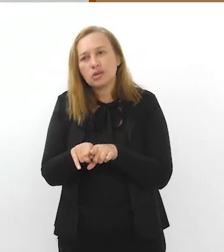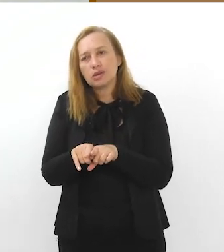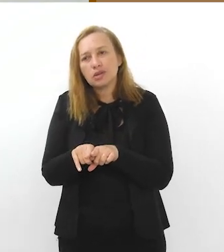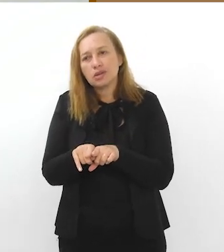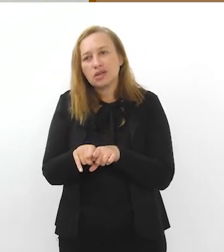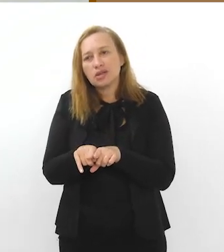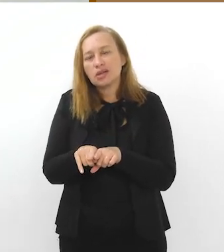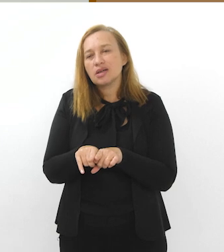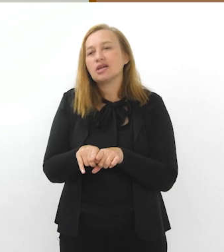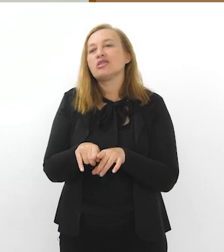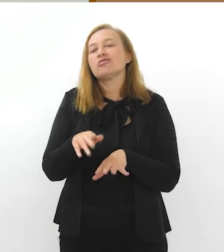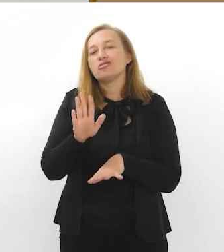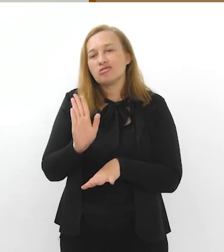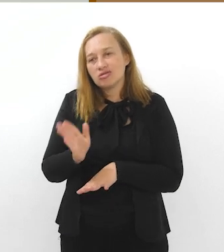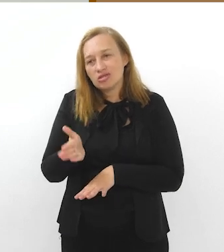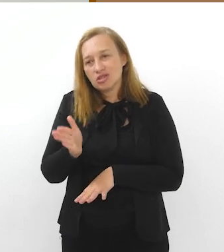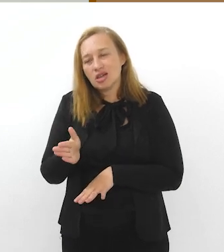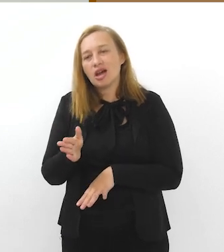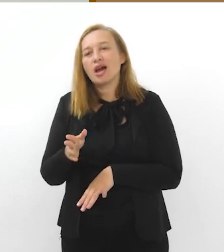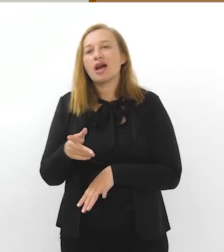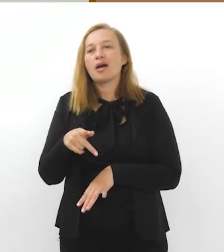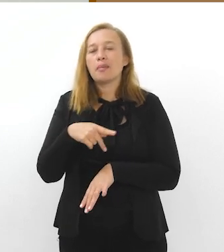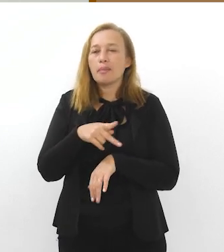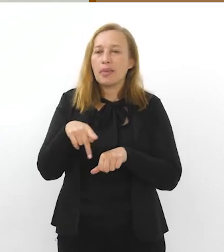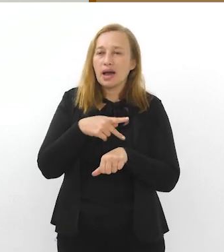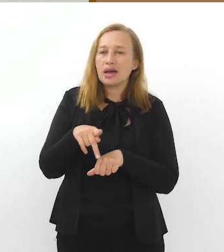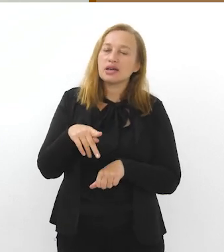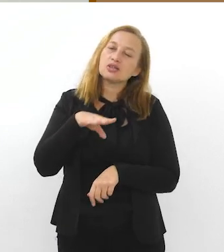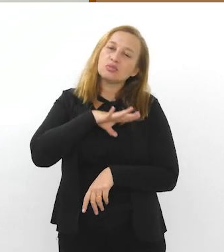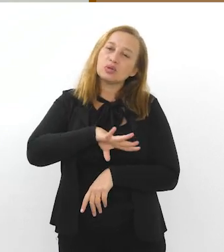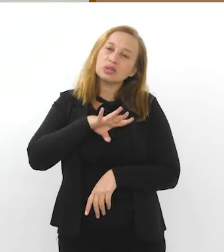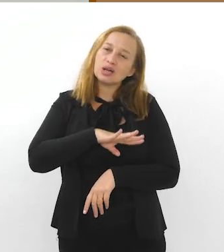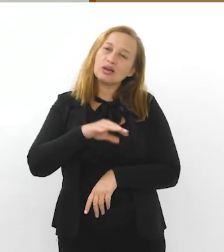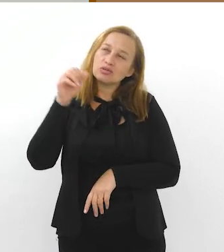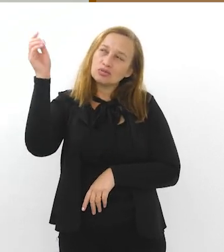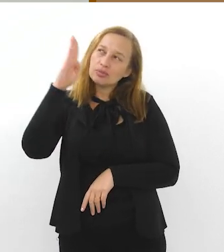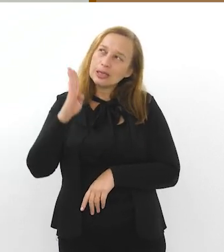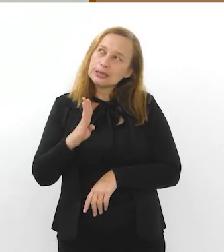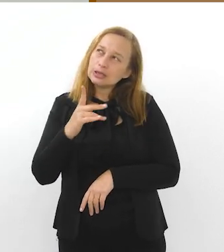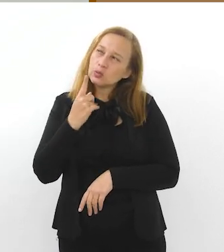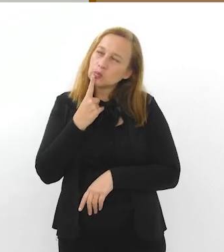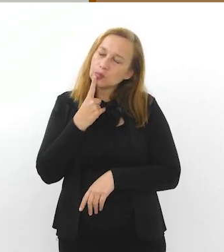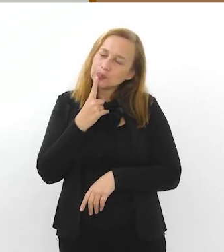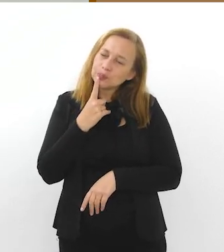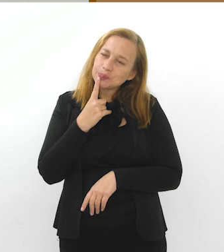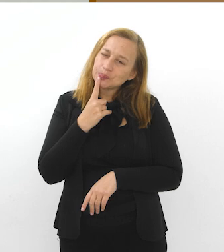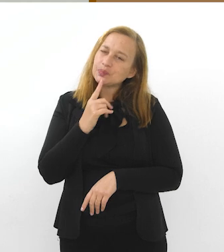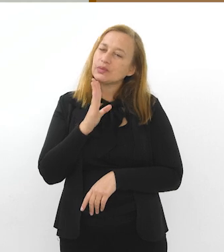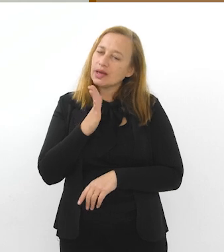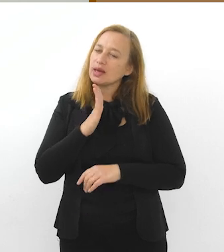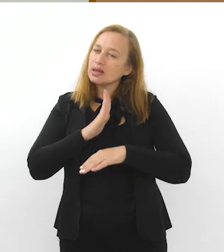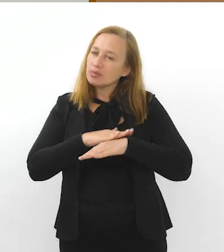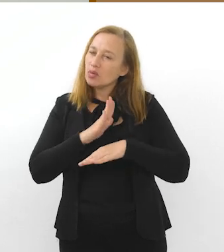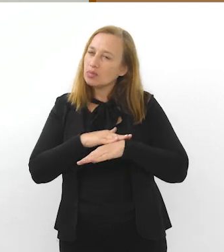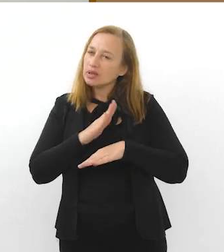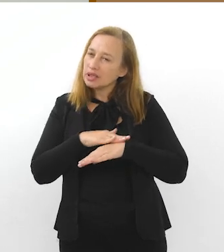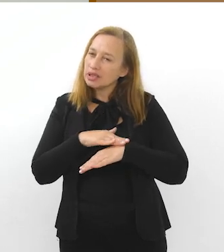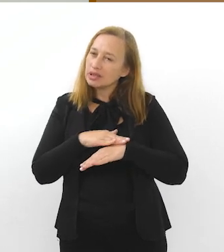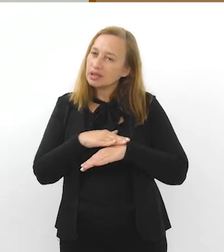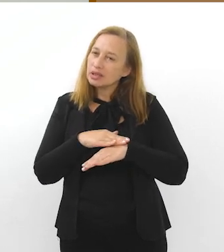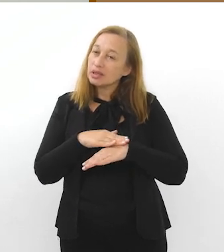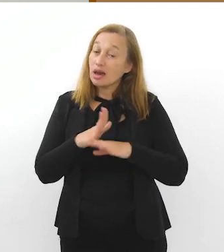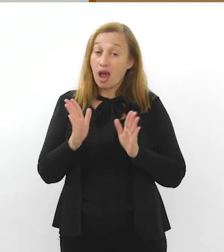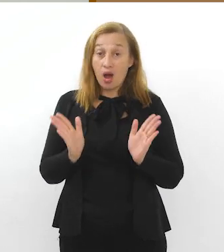E a minha vida é Portugal, eu já expus também. E no Brasil, eu acho que esse momento que a gente